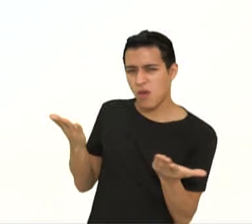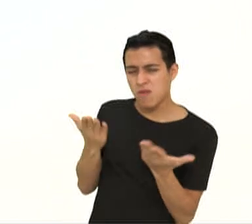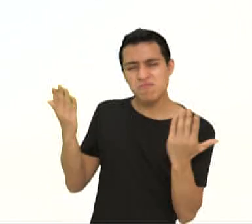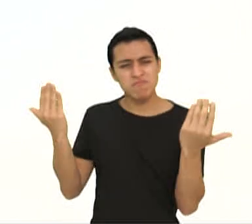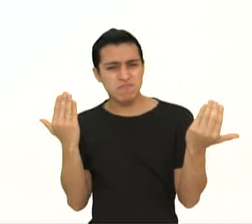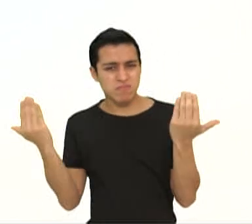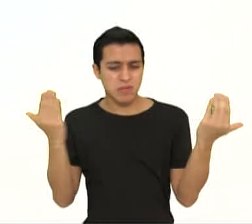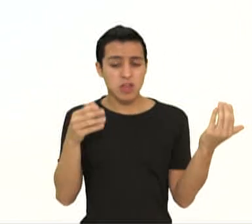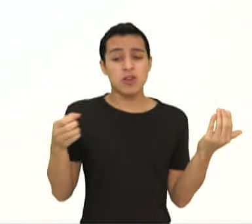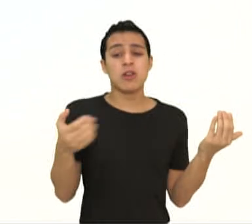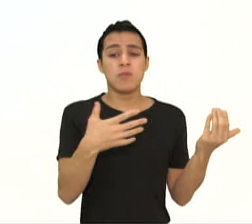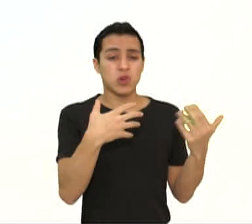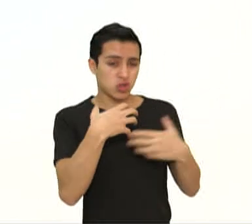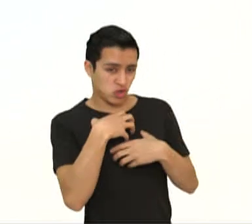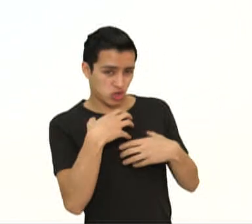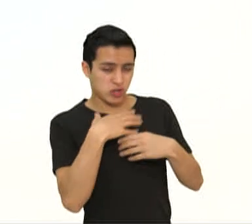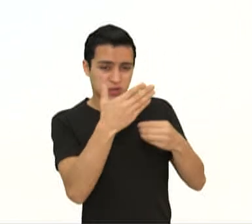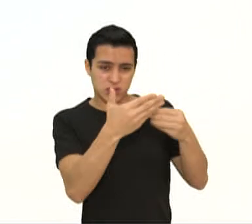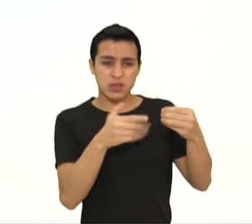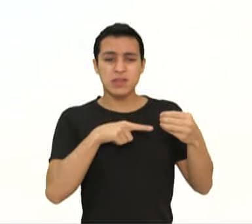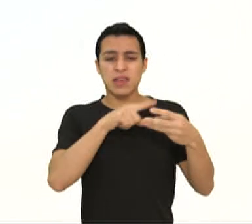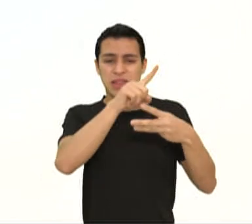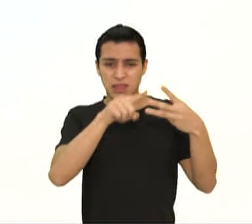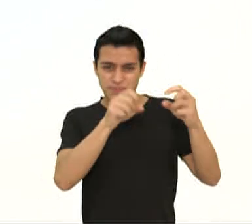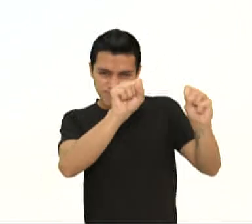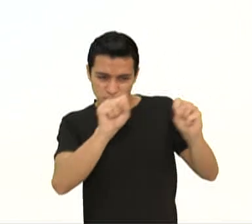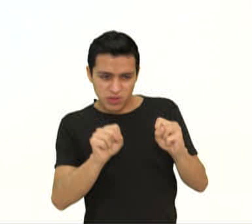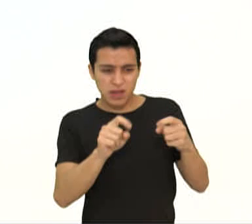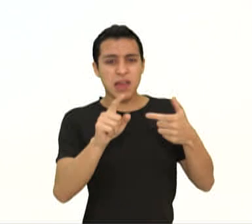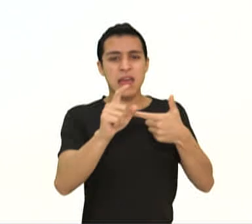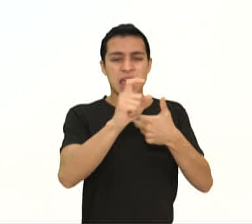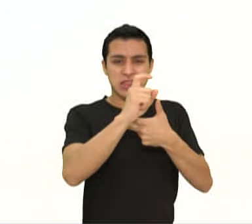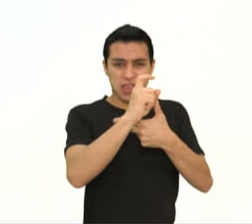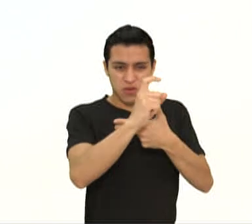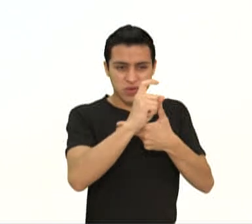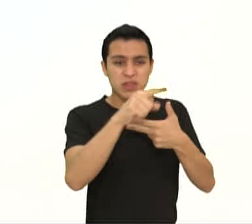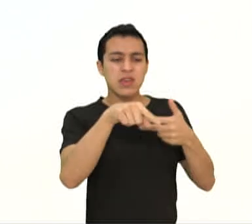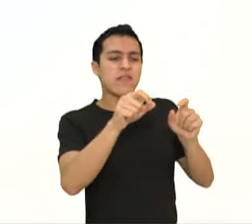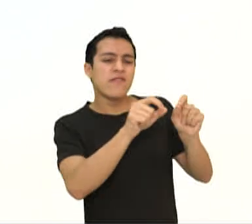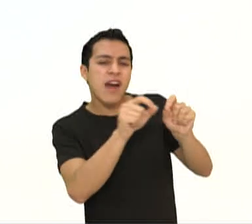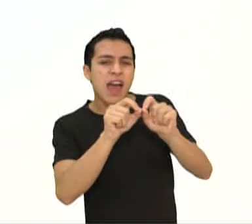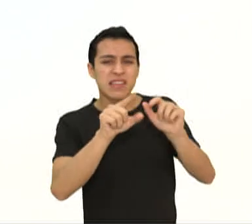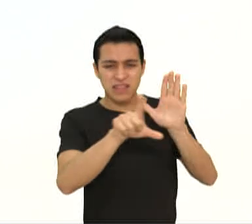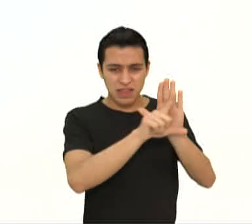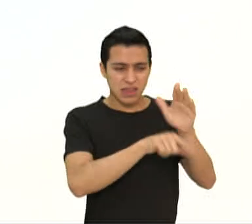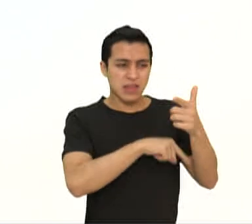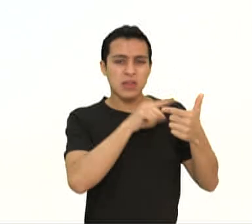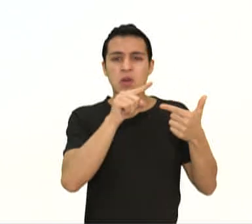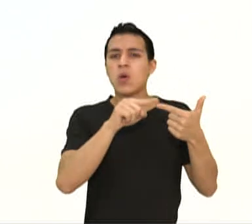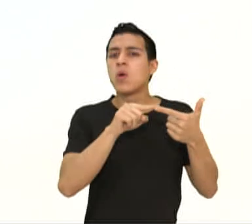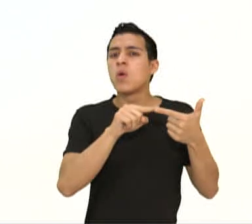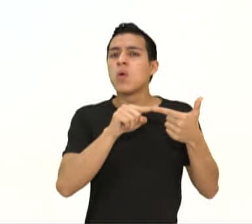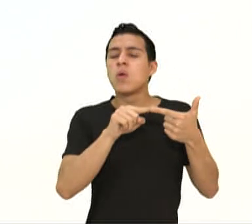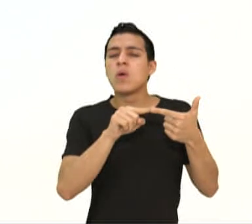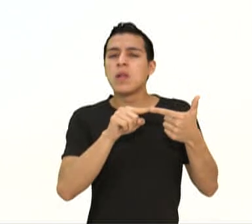funciona esse Estado moderno, de 3 poderes: o executivo, que vai executar as leis,